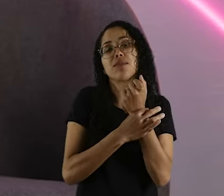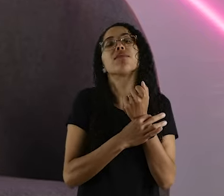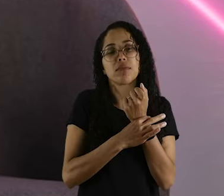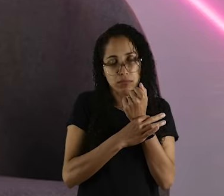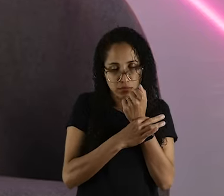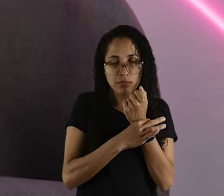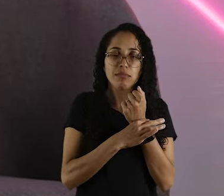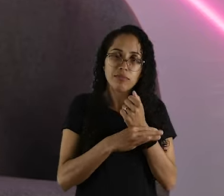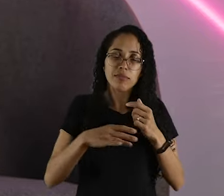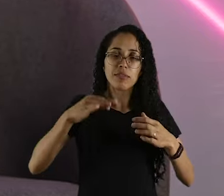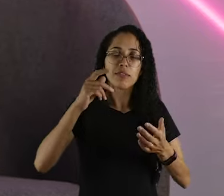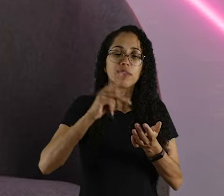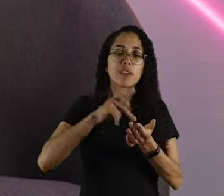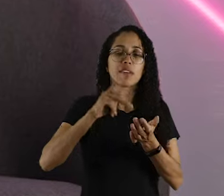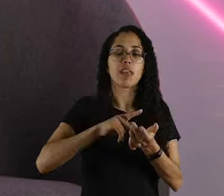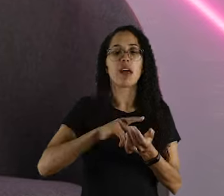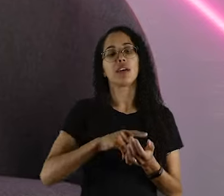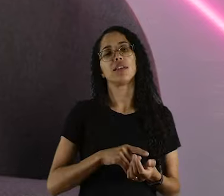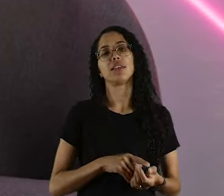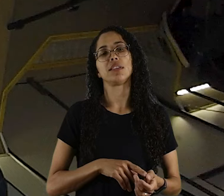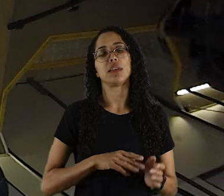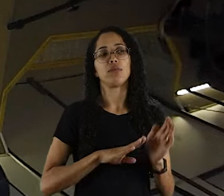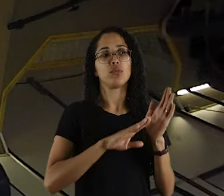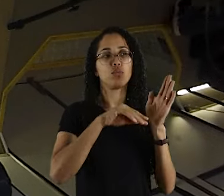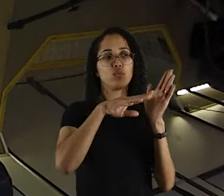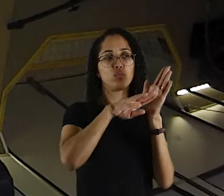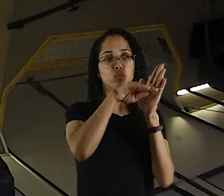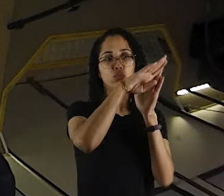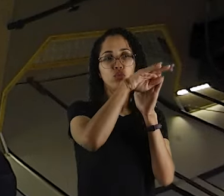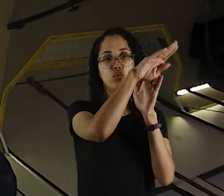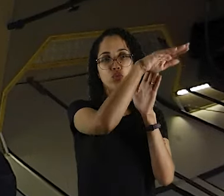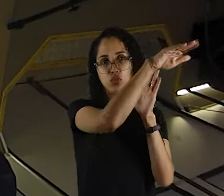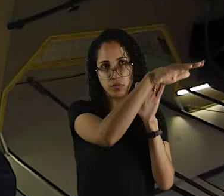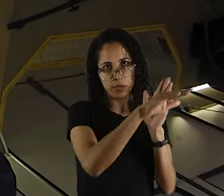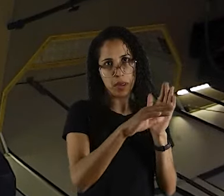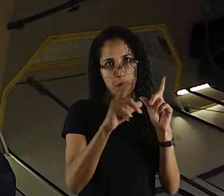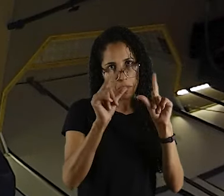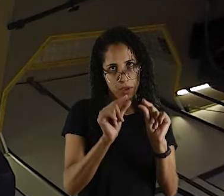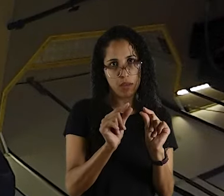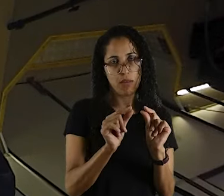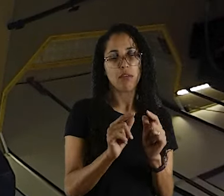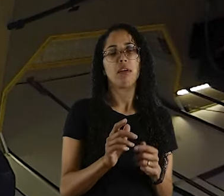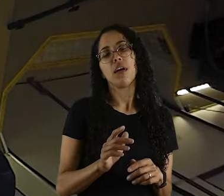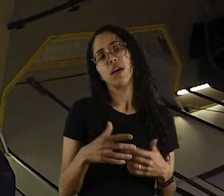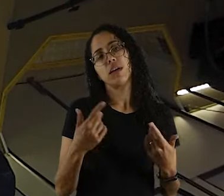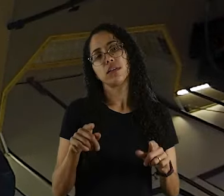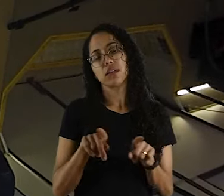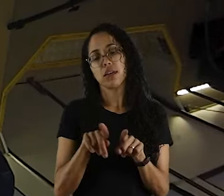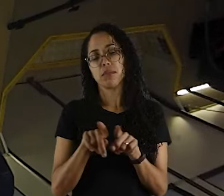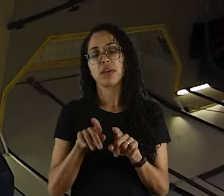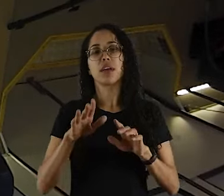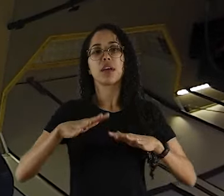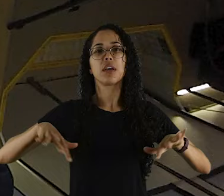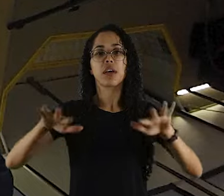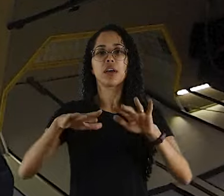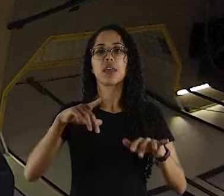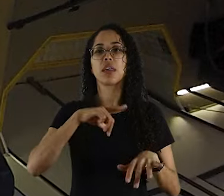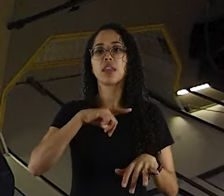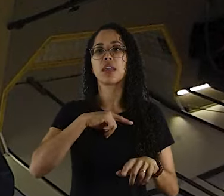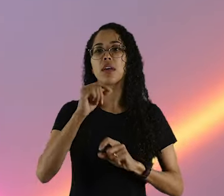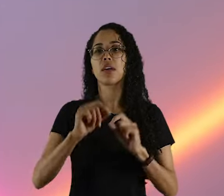seguro ali, que tem pouca modificação em relação ao mercado, menos modificação em relação ao mercado, e esses daqui que eu não